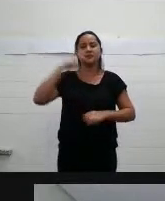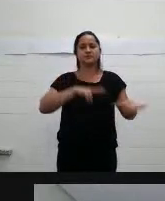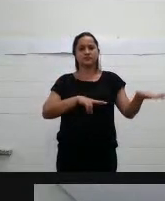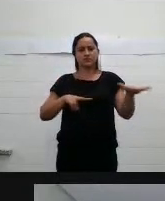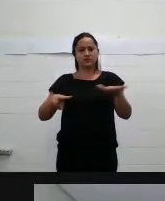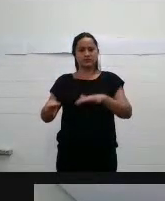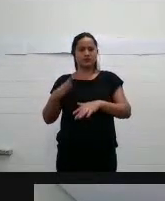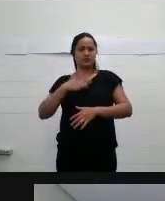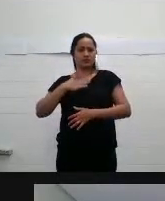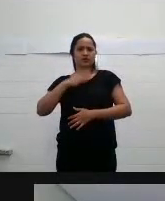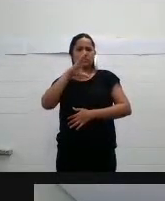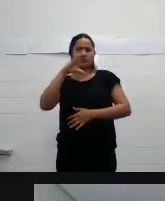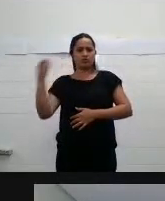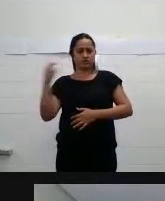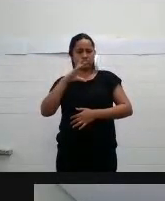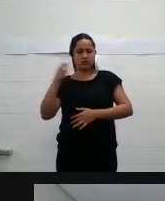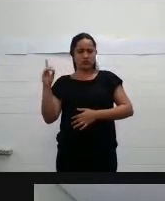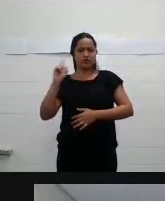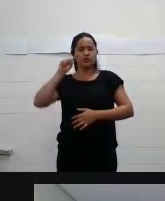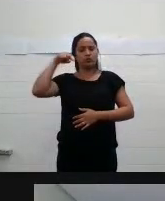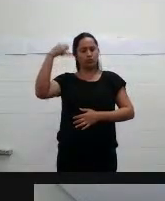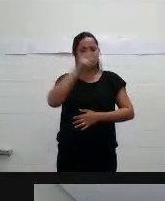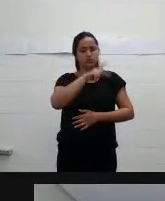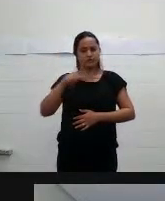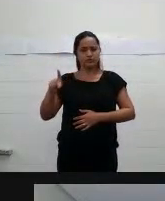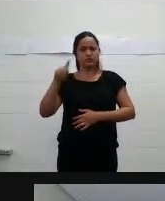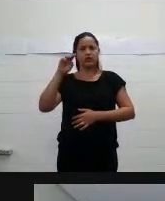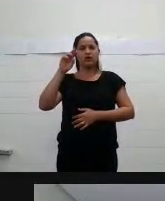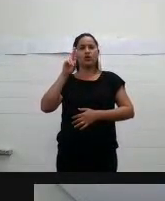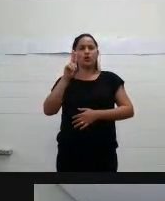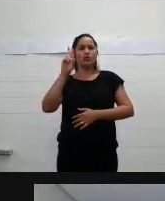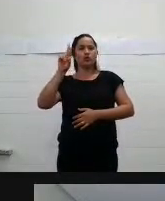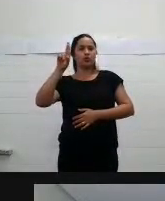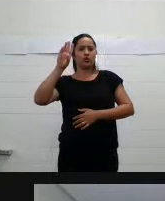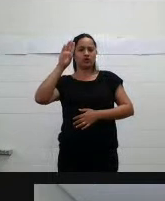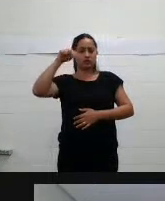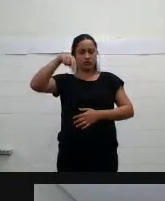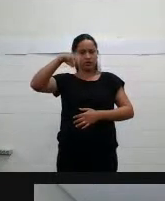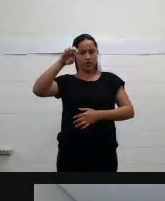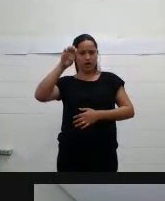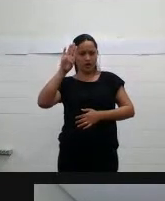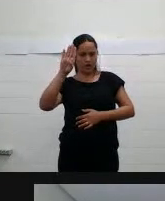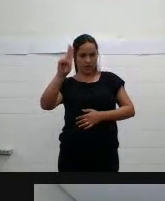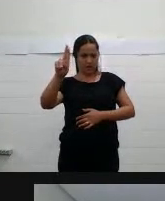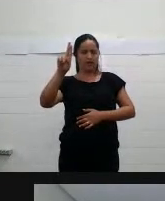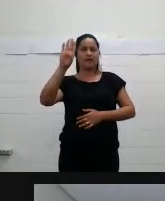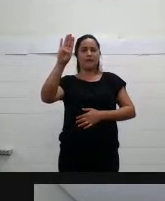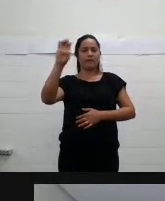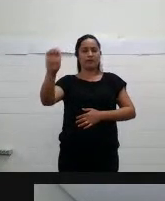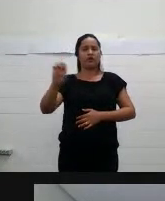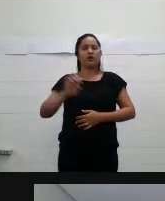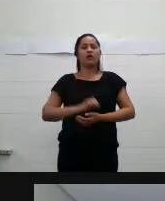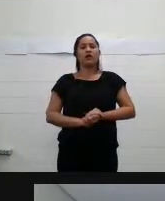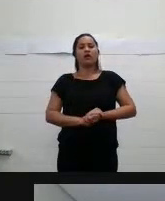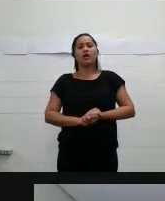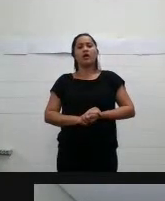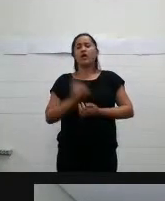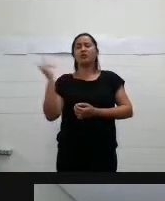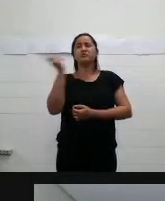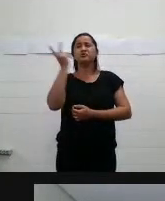coordeno com outro professor da UNEB uma discussão sobre o negro no cinema brasileiro. É uma história